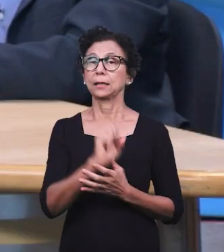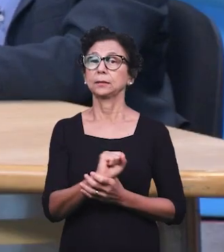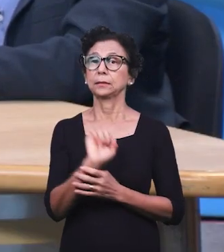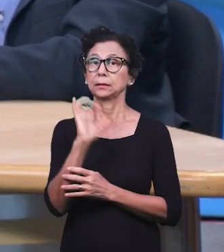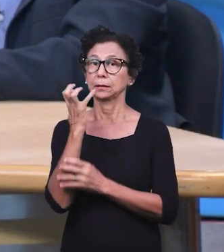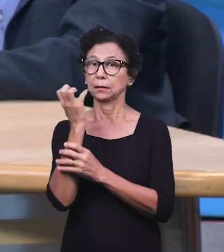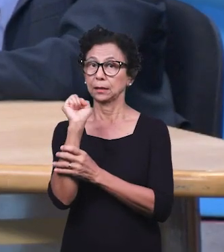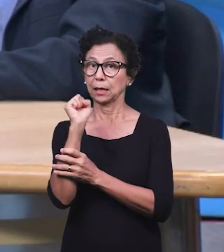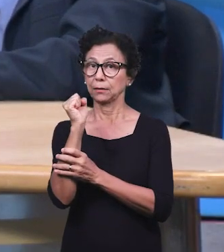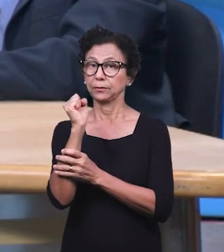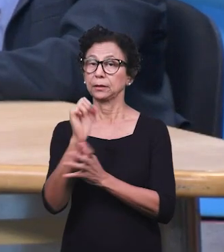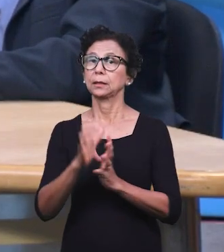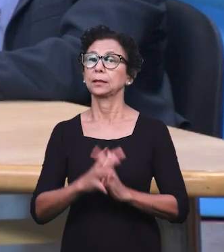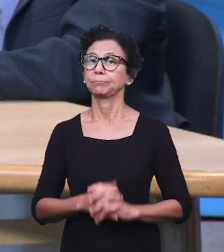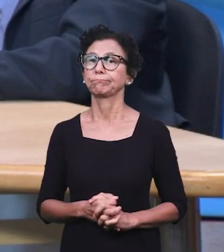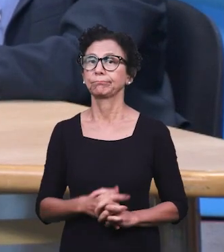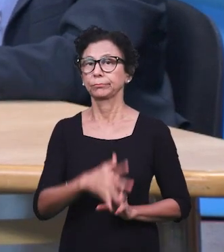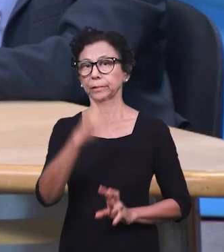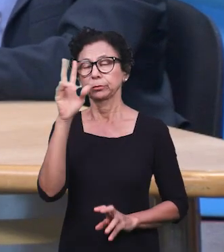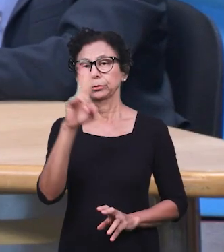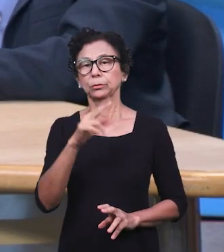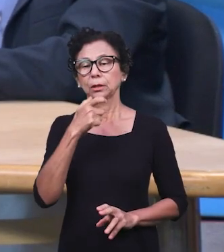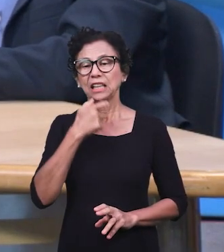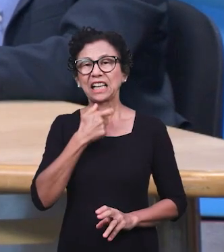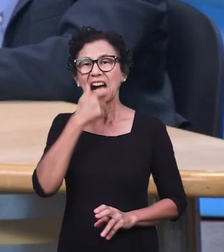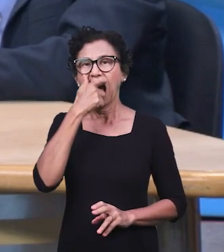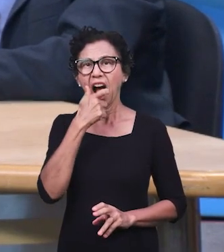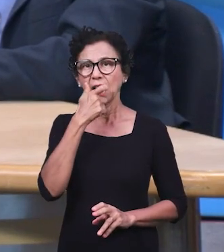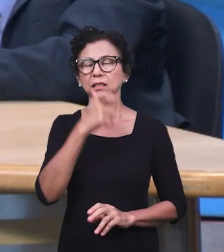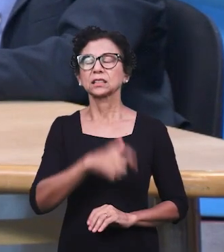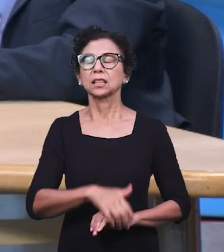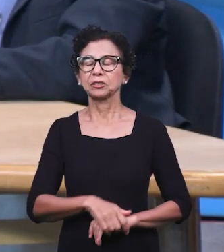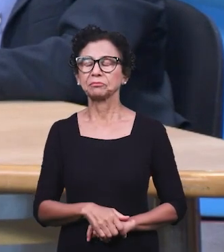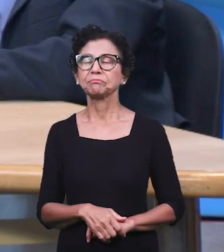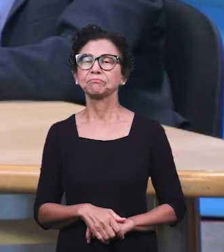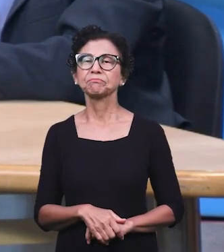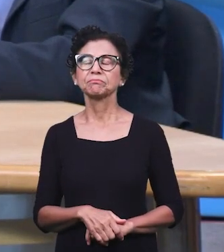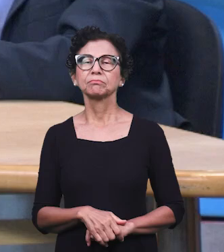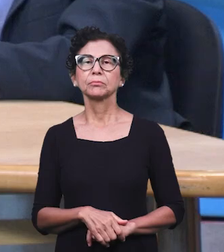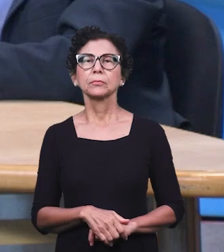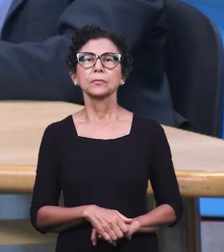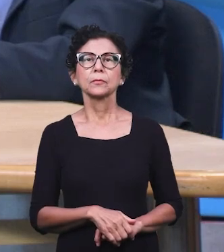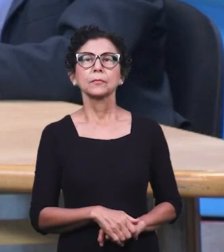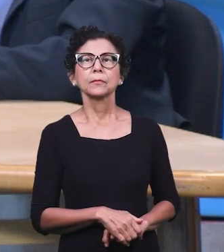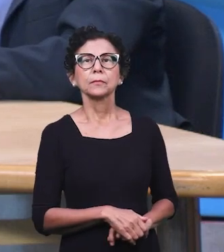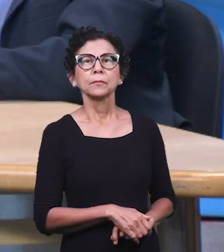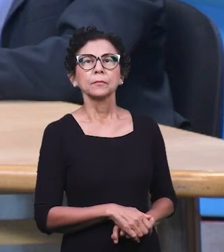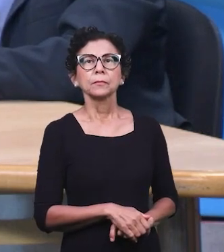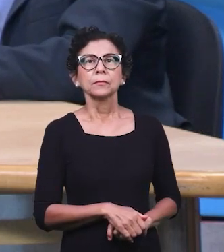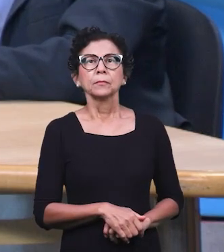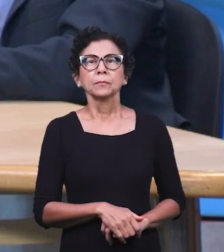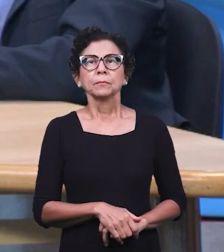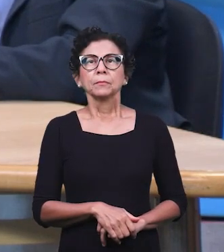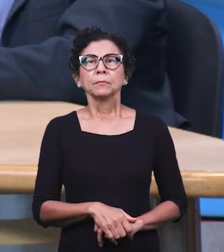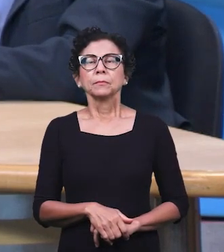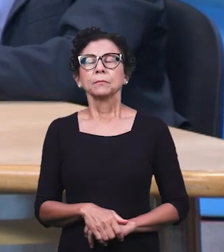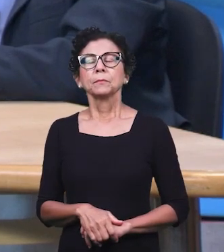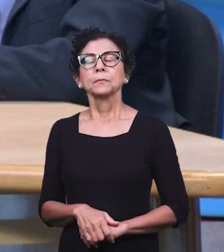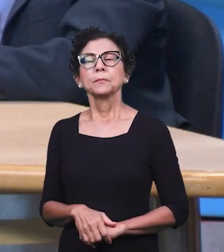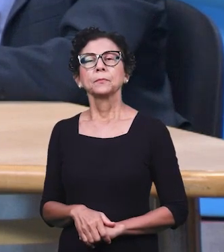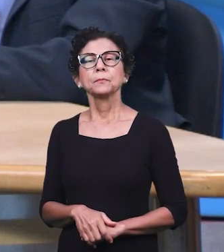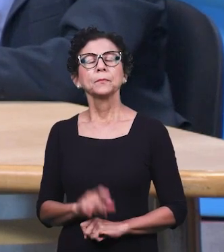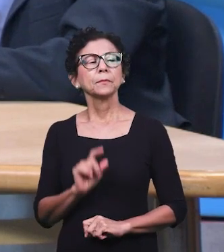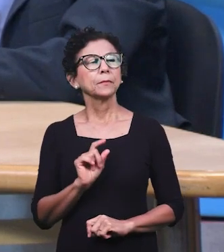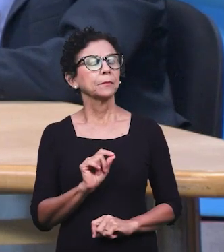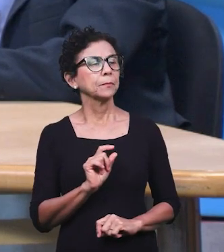sérias, né? mais graves para a pessoa que usa a prótese, para o paciente, né? Com certeza. Agora, nós estávamos até